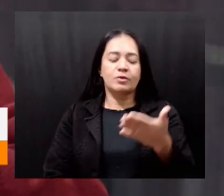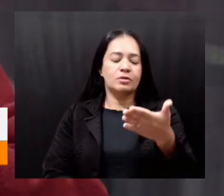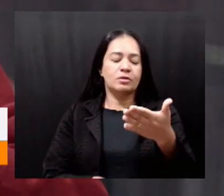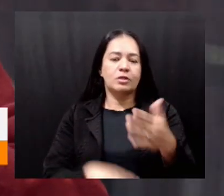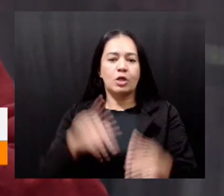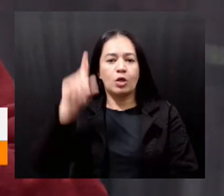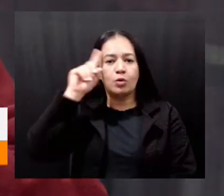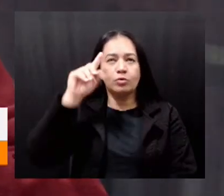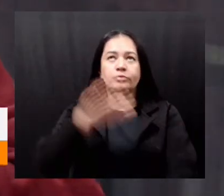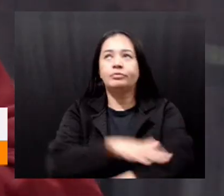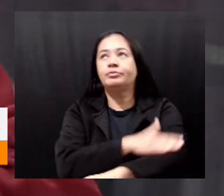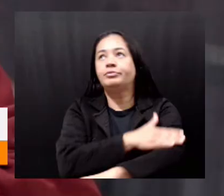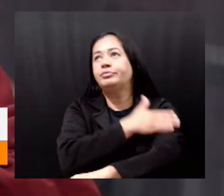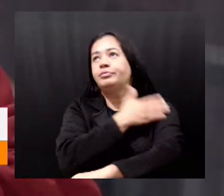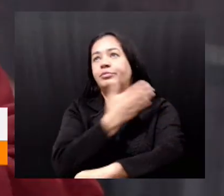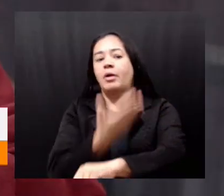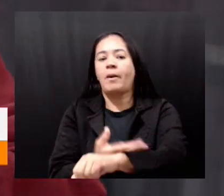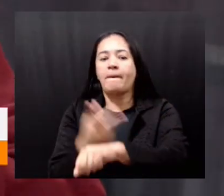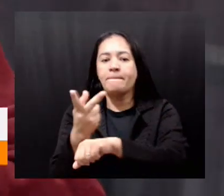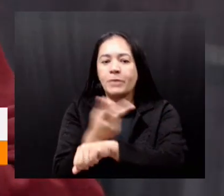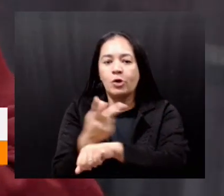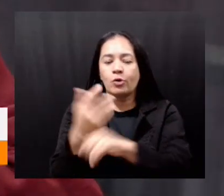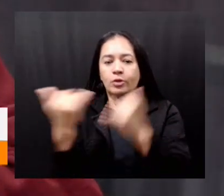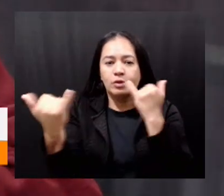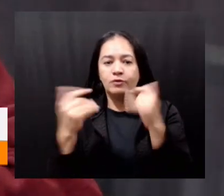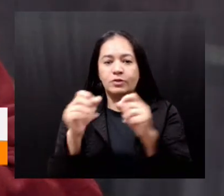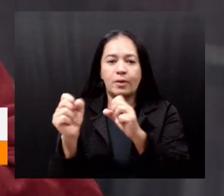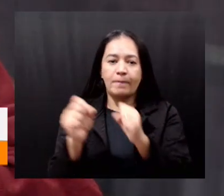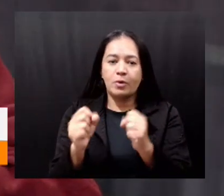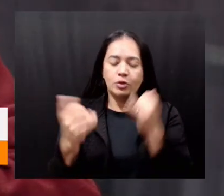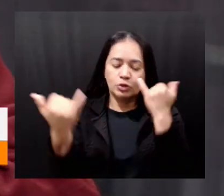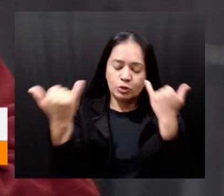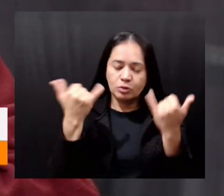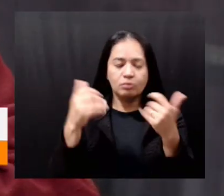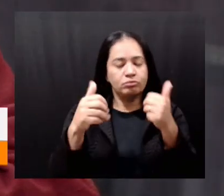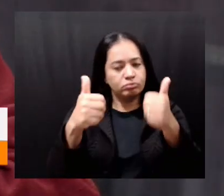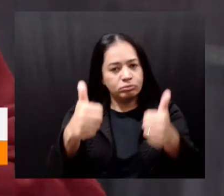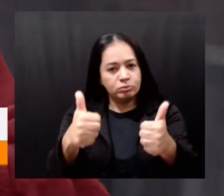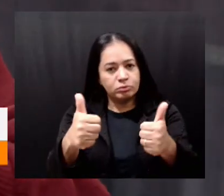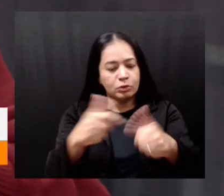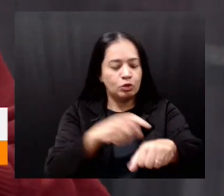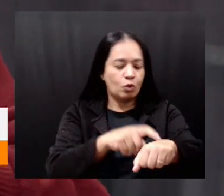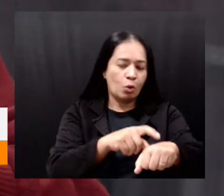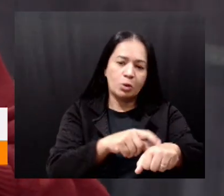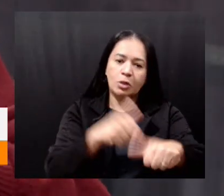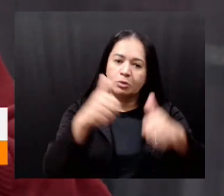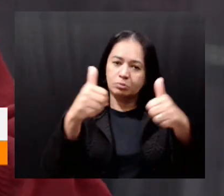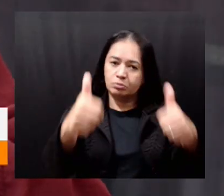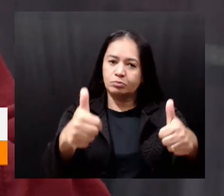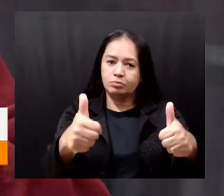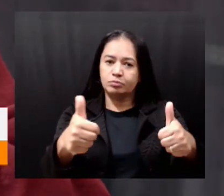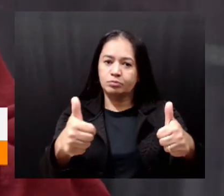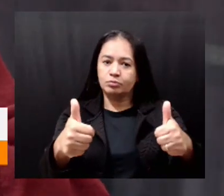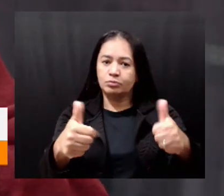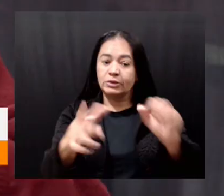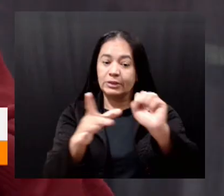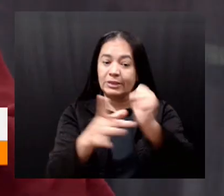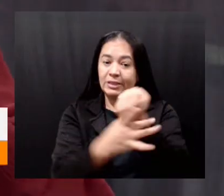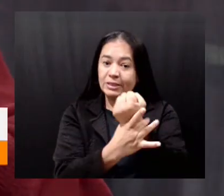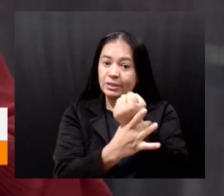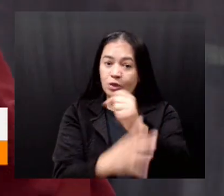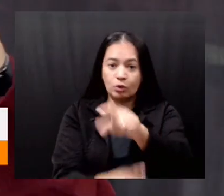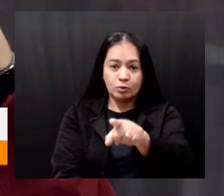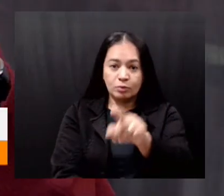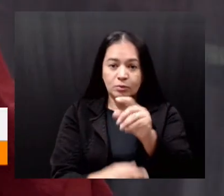dia buscando aquela notícia, então você pode se informar num determinado horário do dia que é seguro para você emocionalmente, no sentido